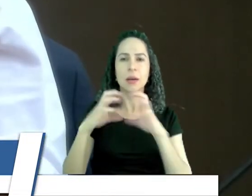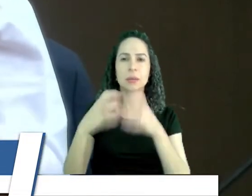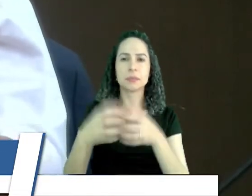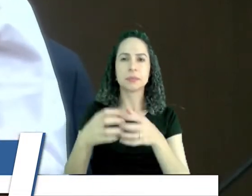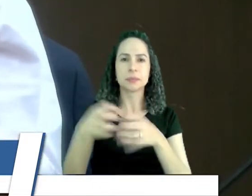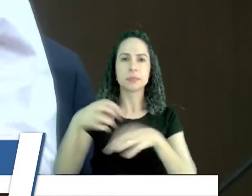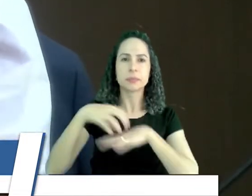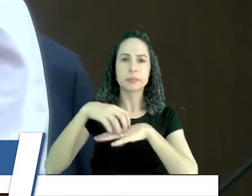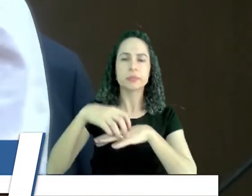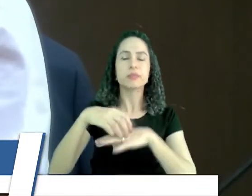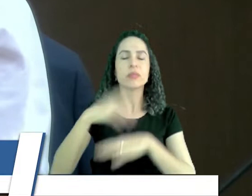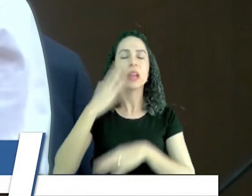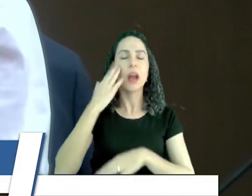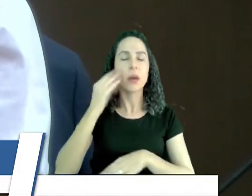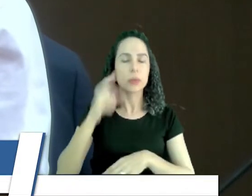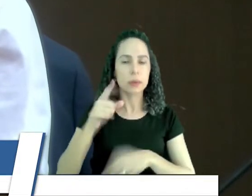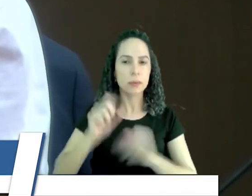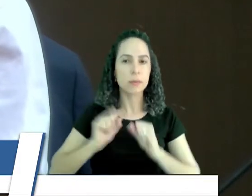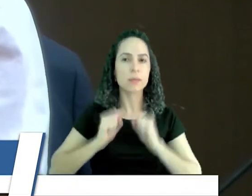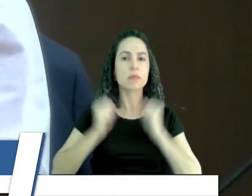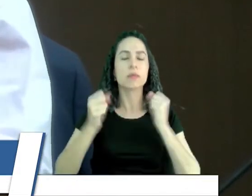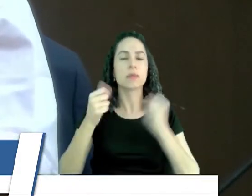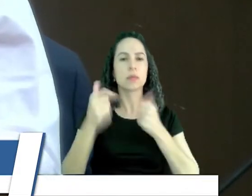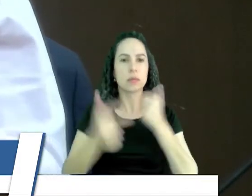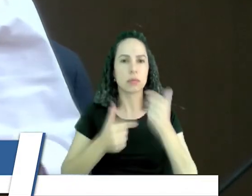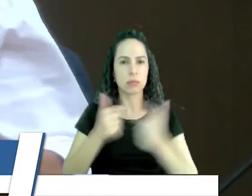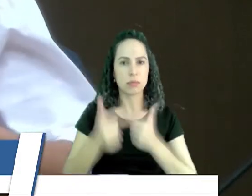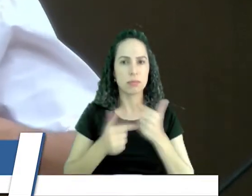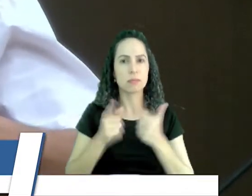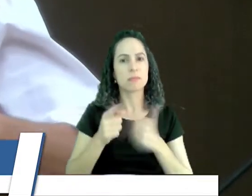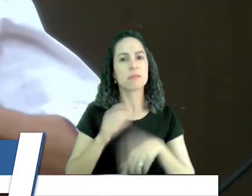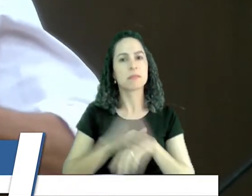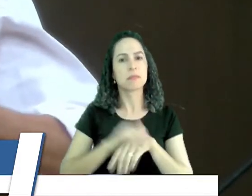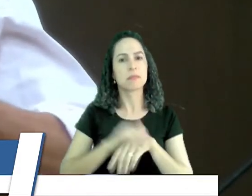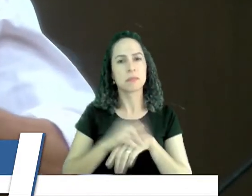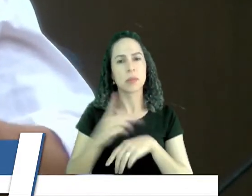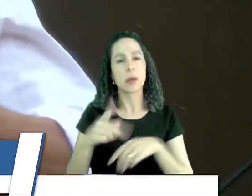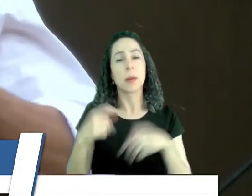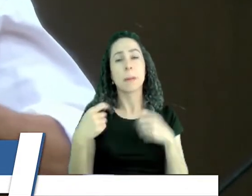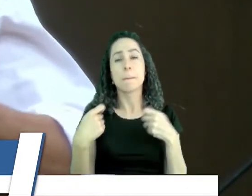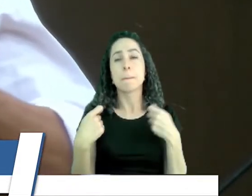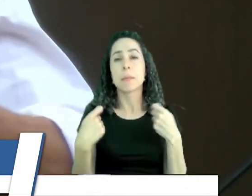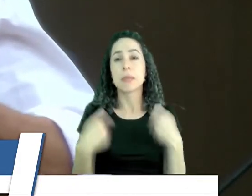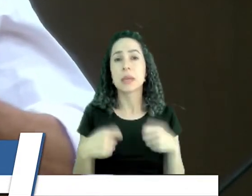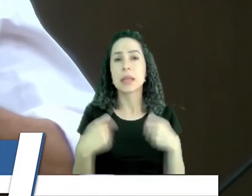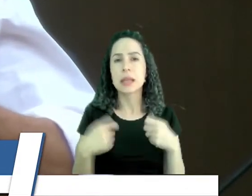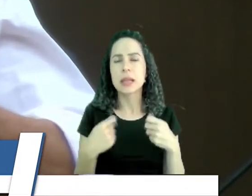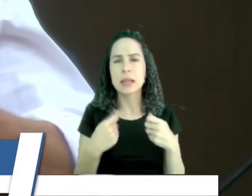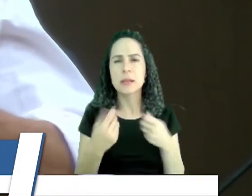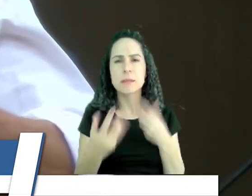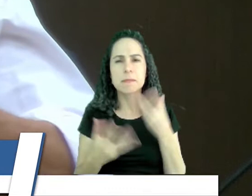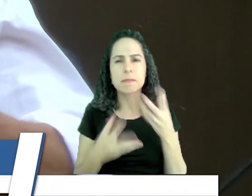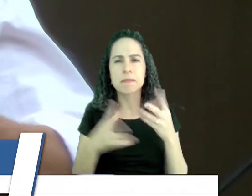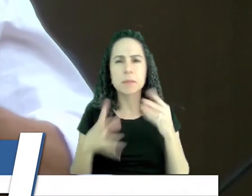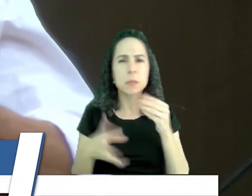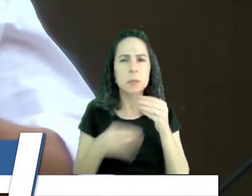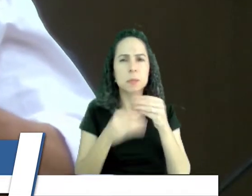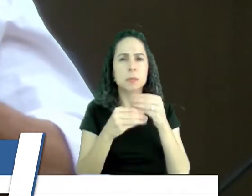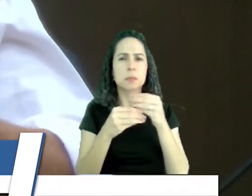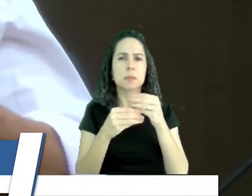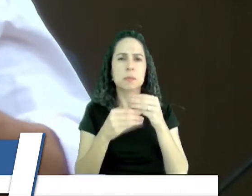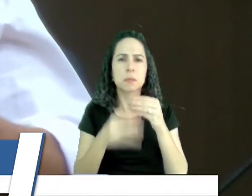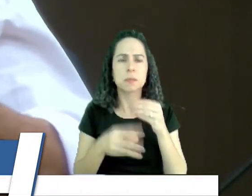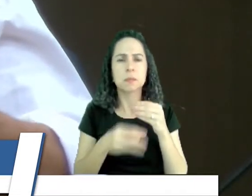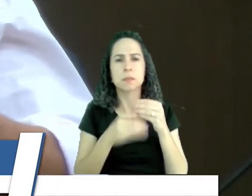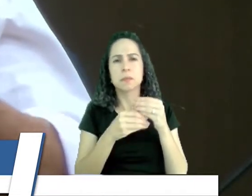sei do trabalho que vocês desenvolvem. Agora, precisa complementar. Se